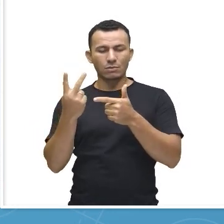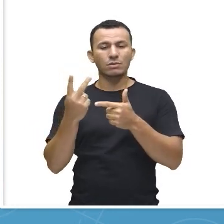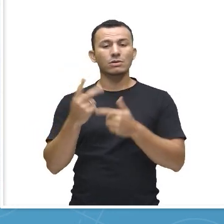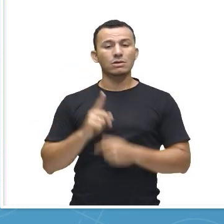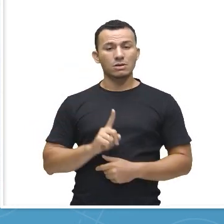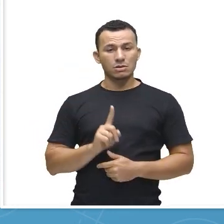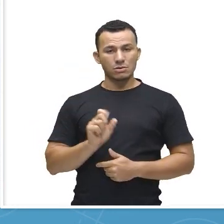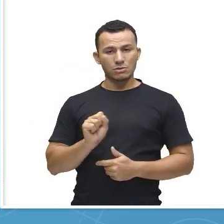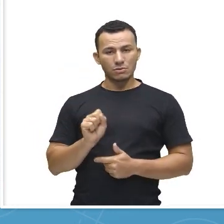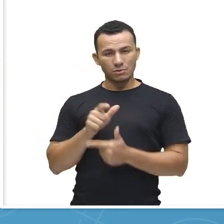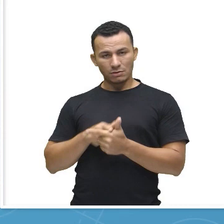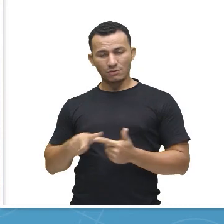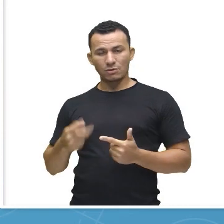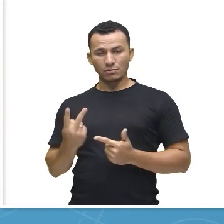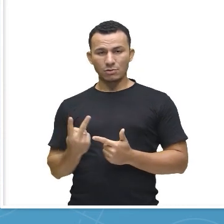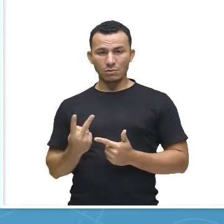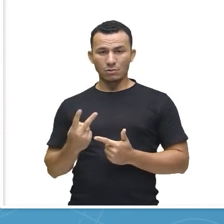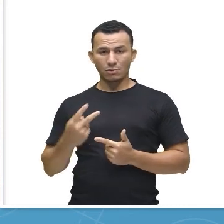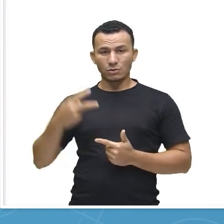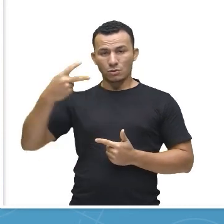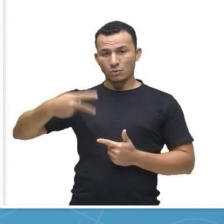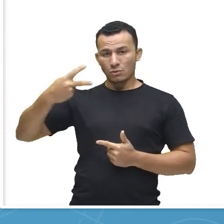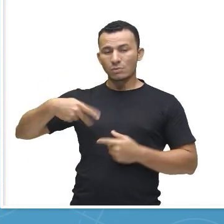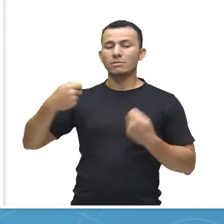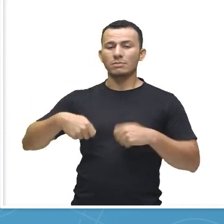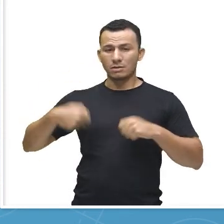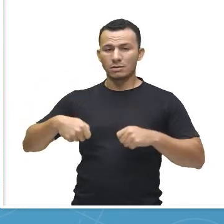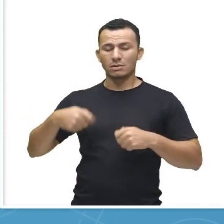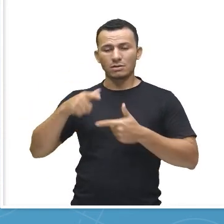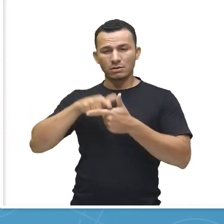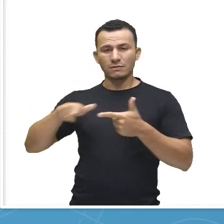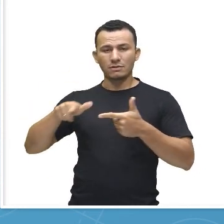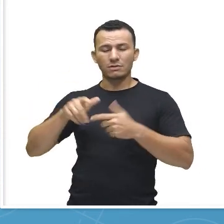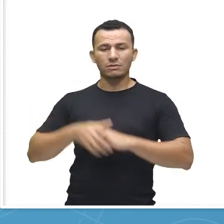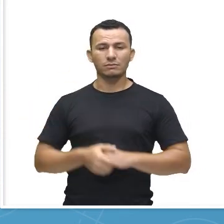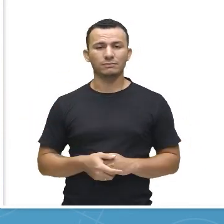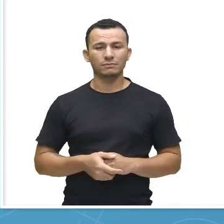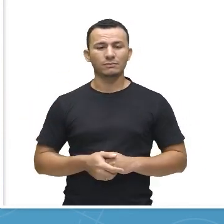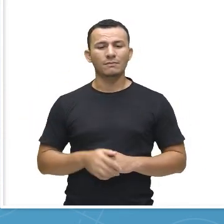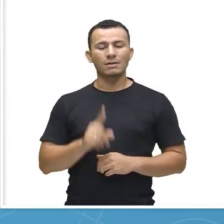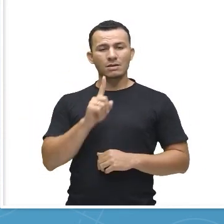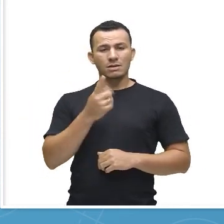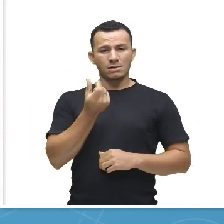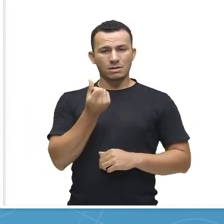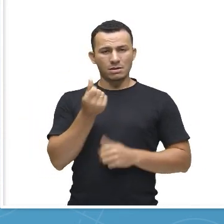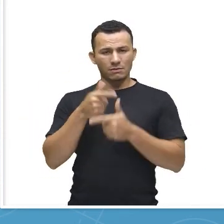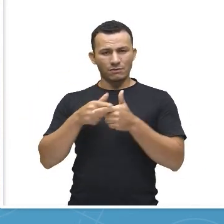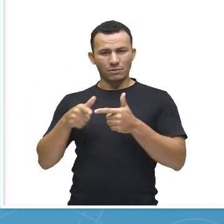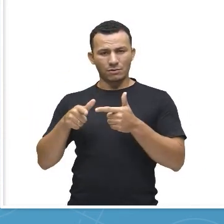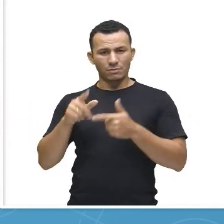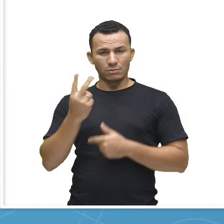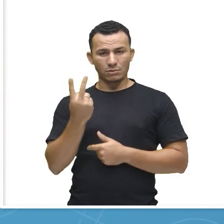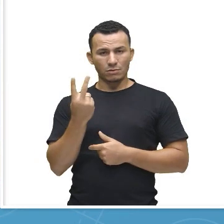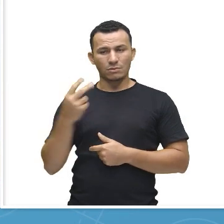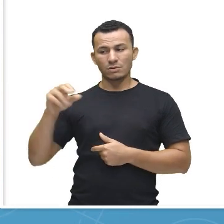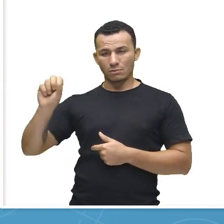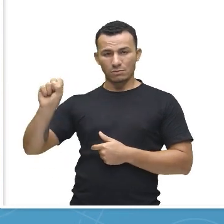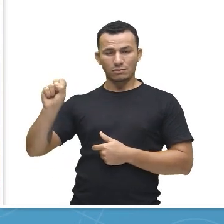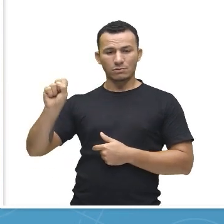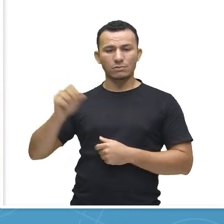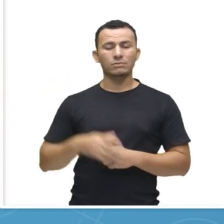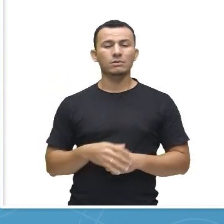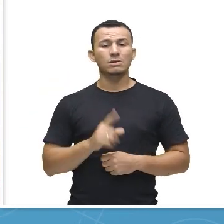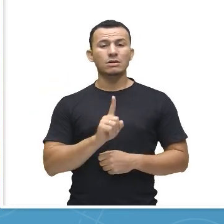cima, no numerador, quanto no denominador. Então, 16 dividido por 2 é igual a 8, tá?